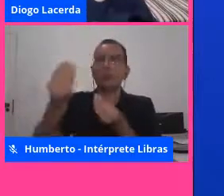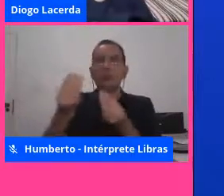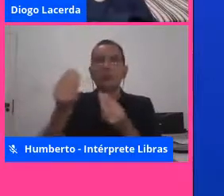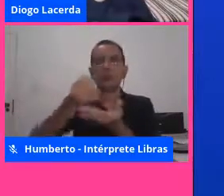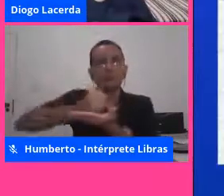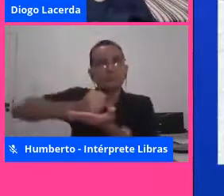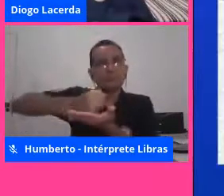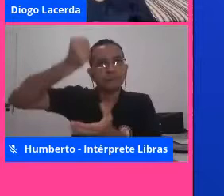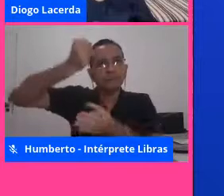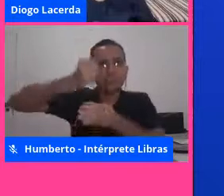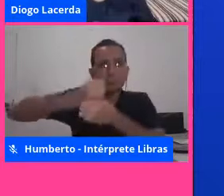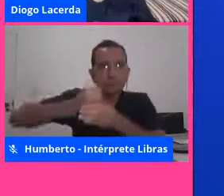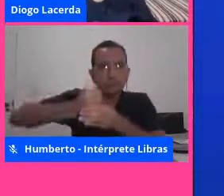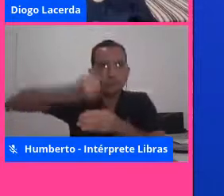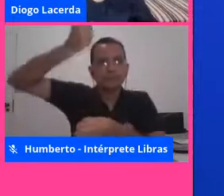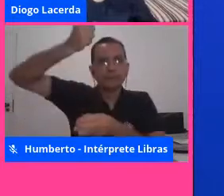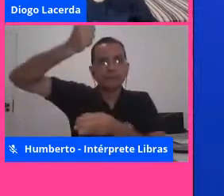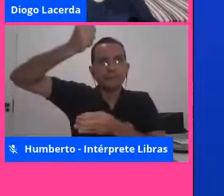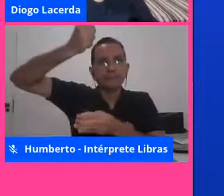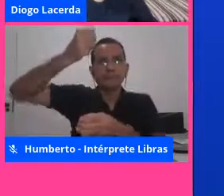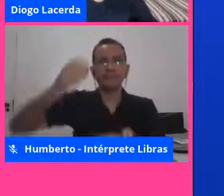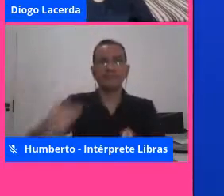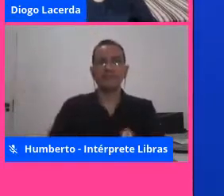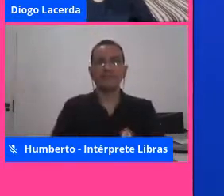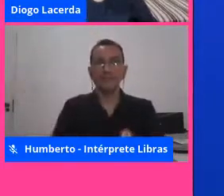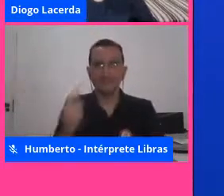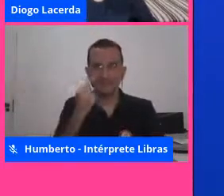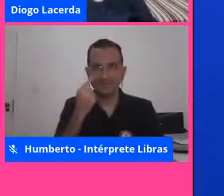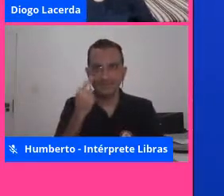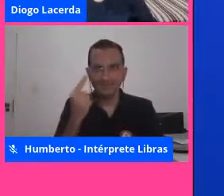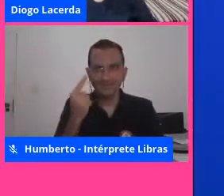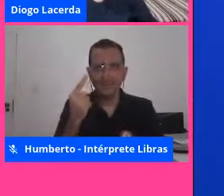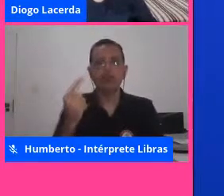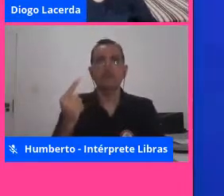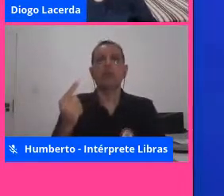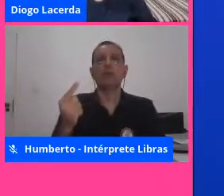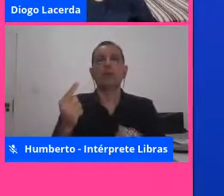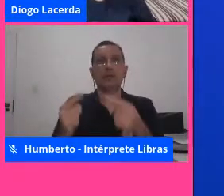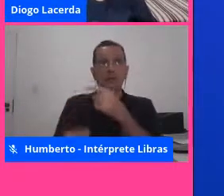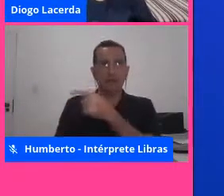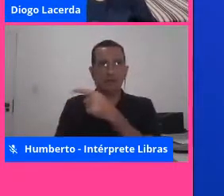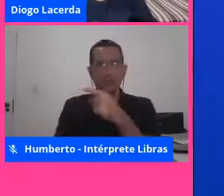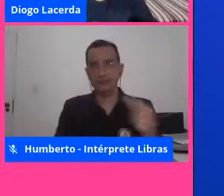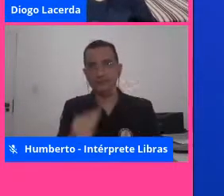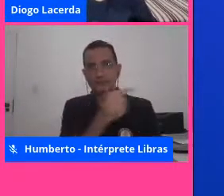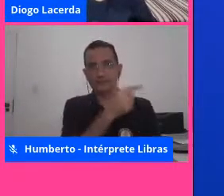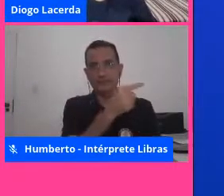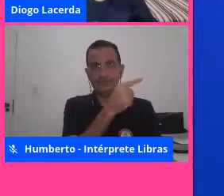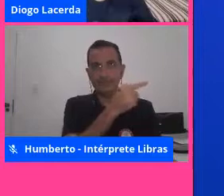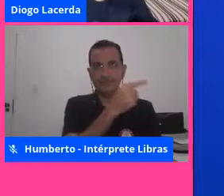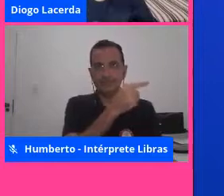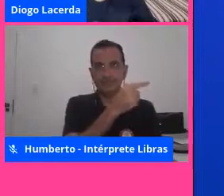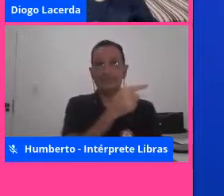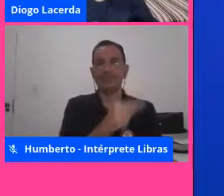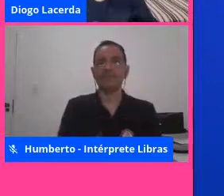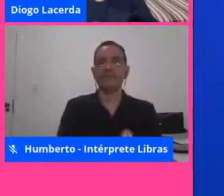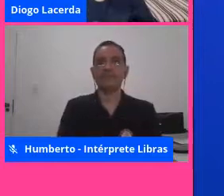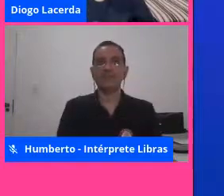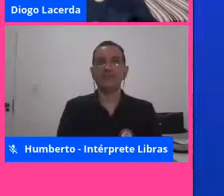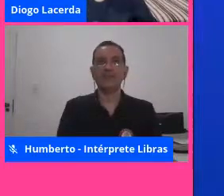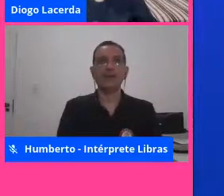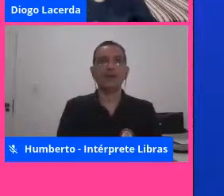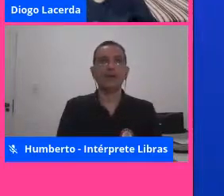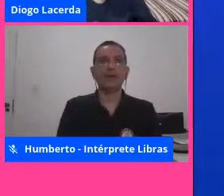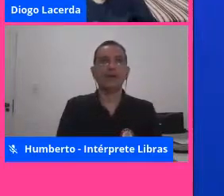nessa barra daqui, ó, né, a gente vai vir nessa tela inicial, aqui em cima tem uma ferramenta que se